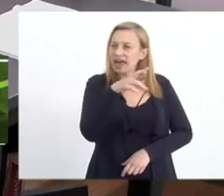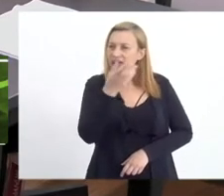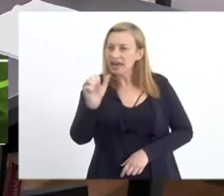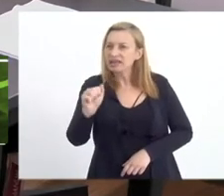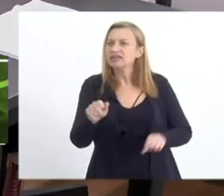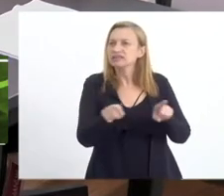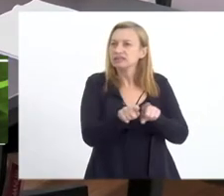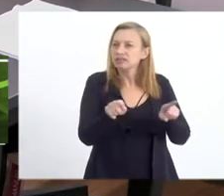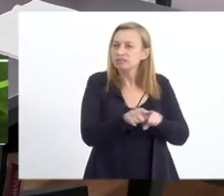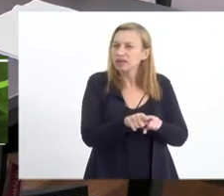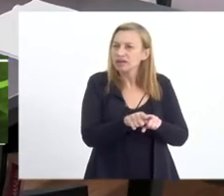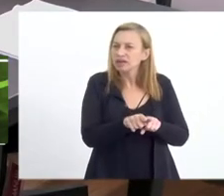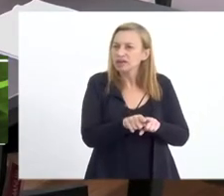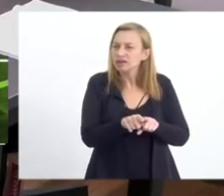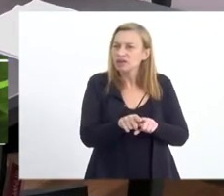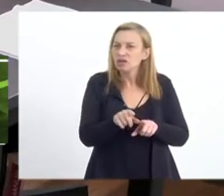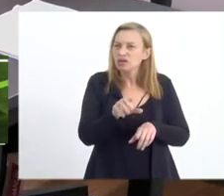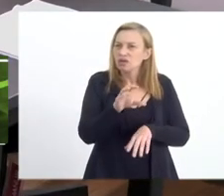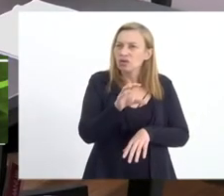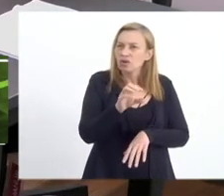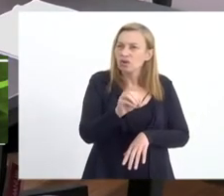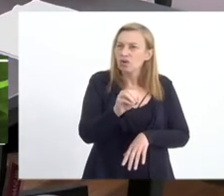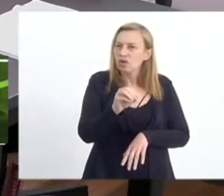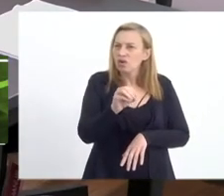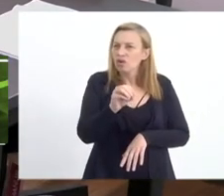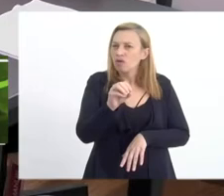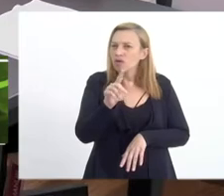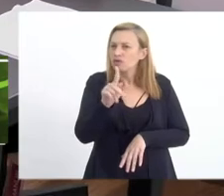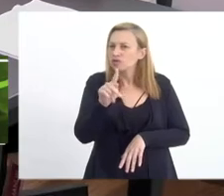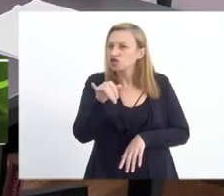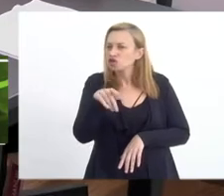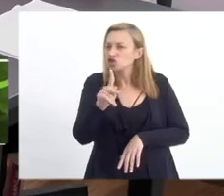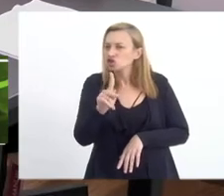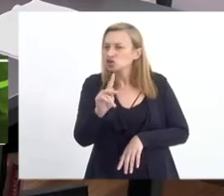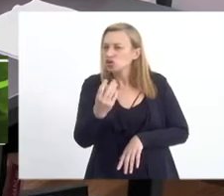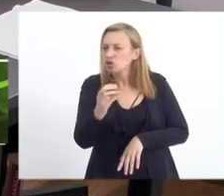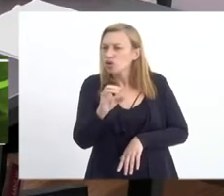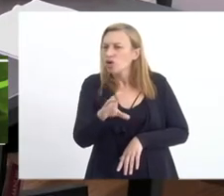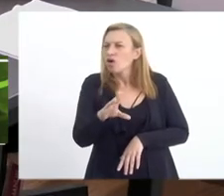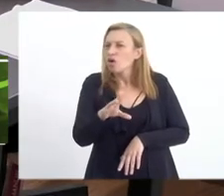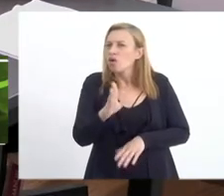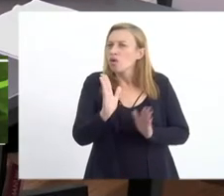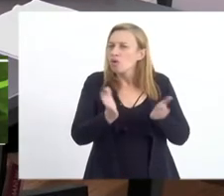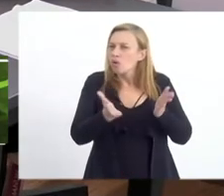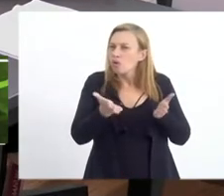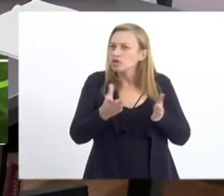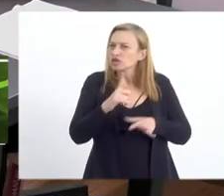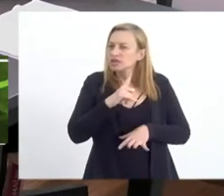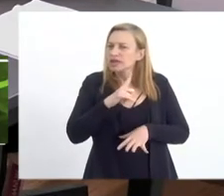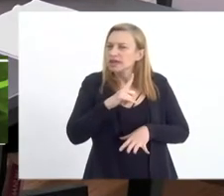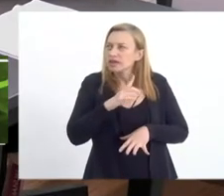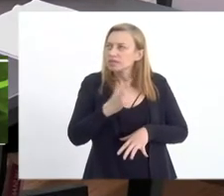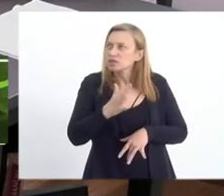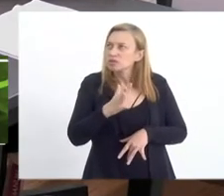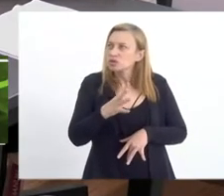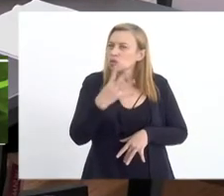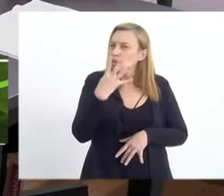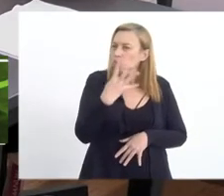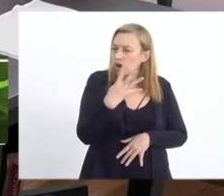também atende também a aviação offshore. Ela, hoje, a gente tem média, hoje de